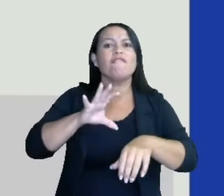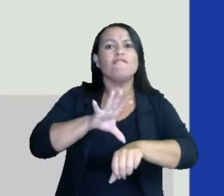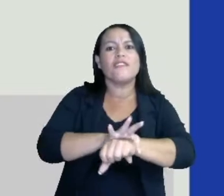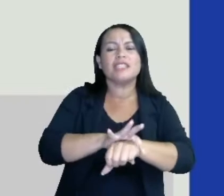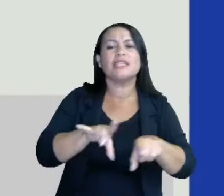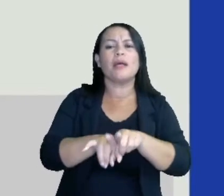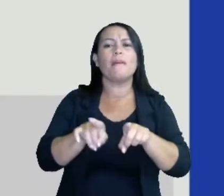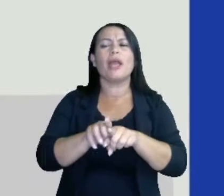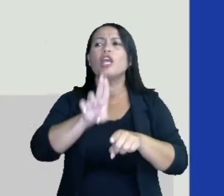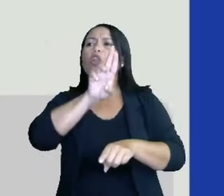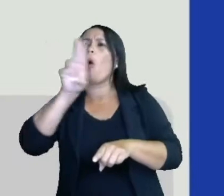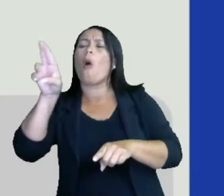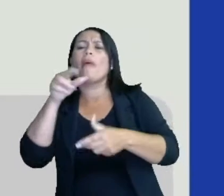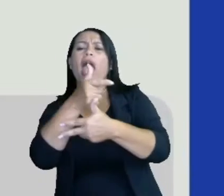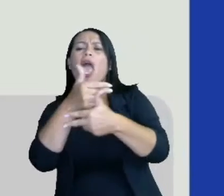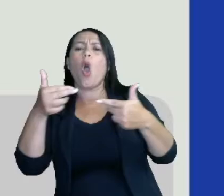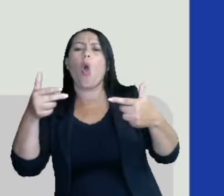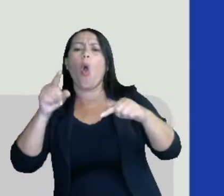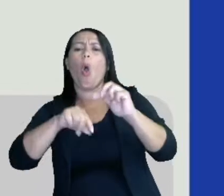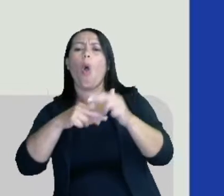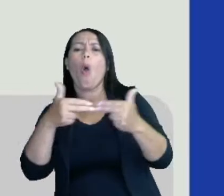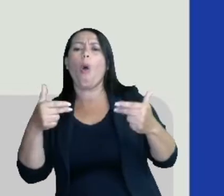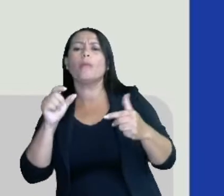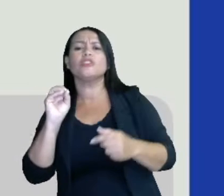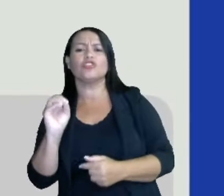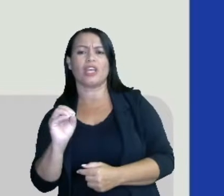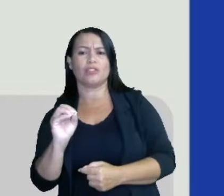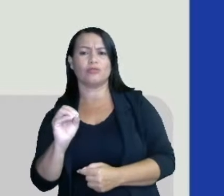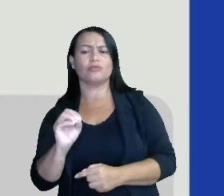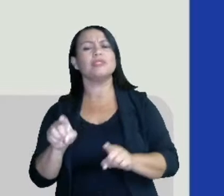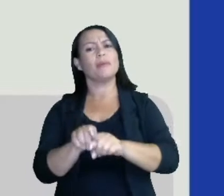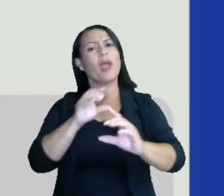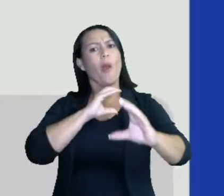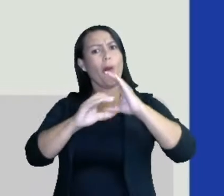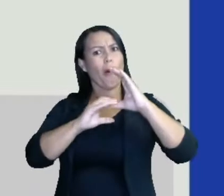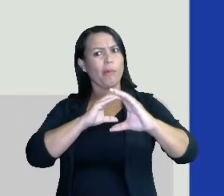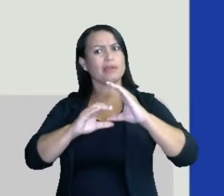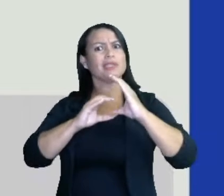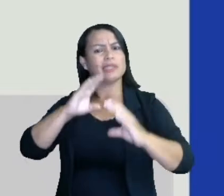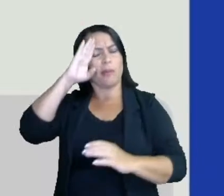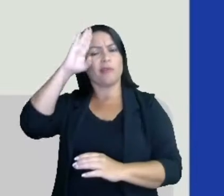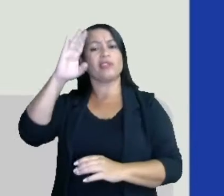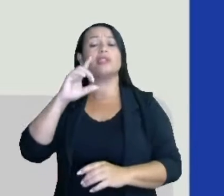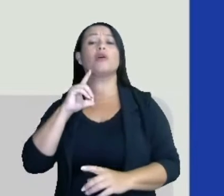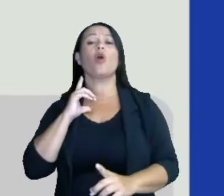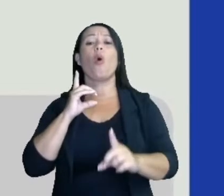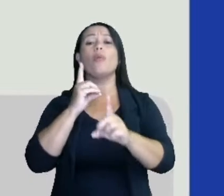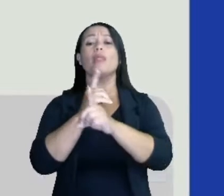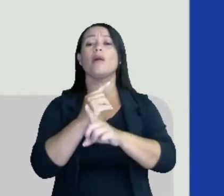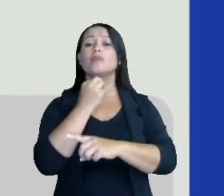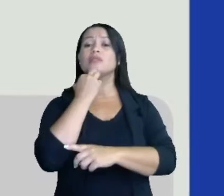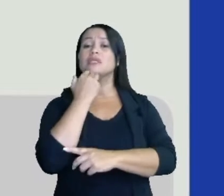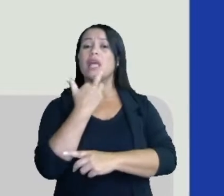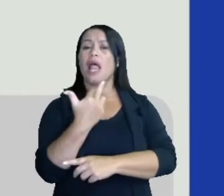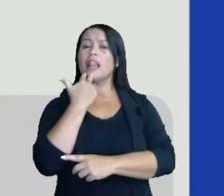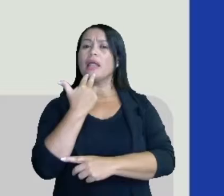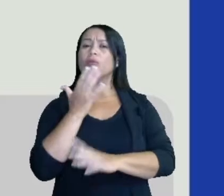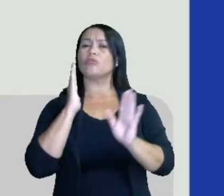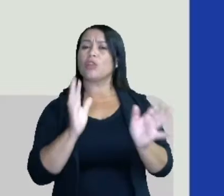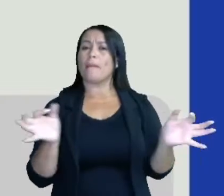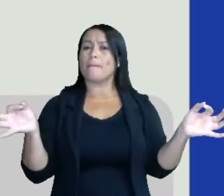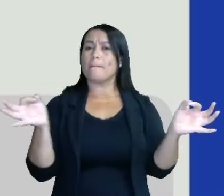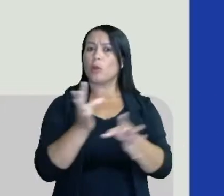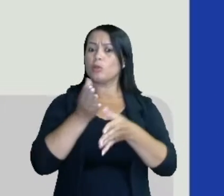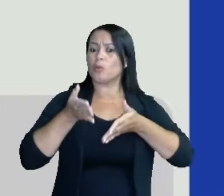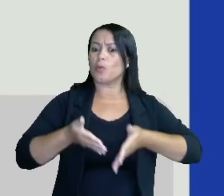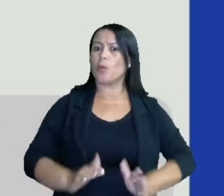tem por função permitir a comunicação. Nós encontramos a língua pronta quando nascemos e